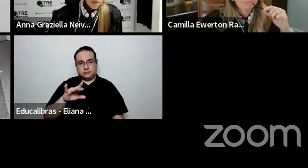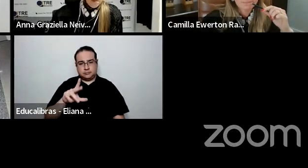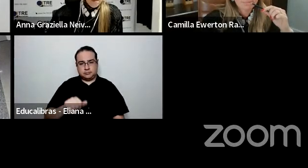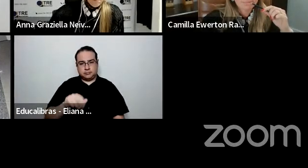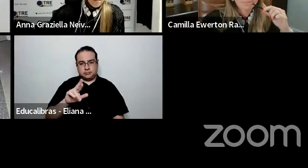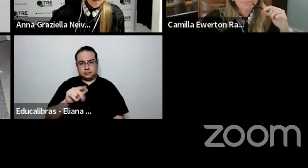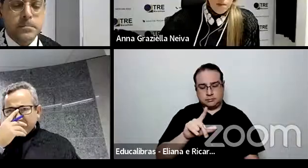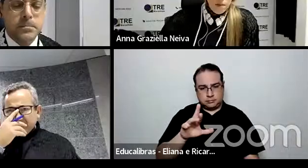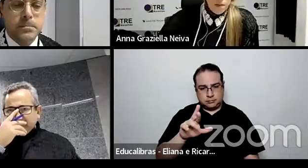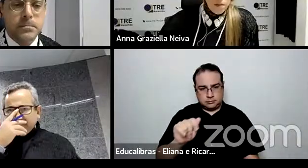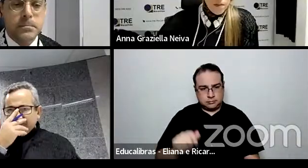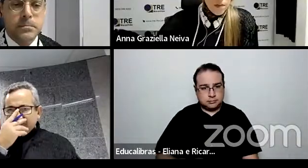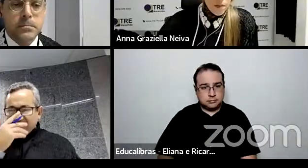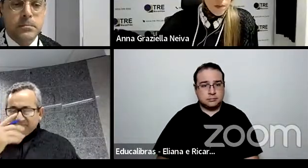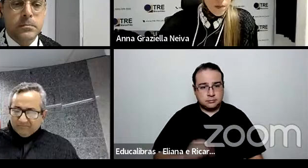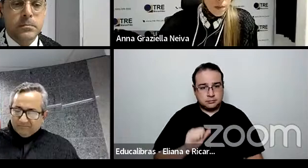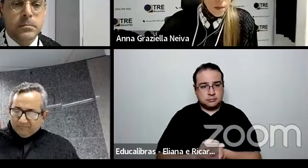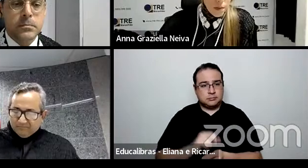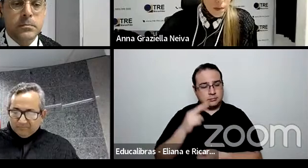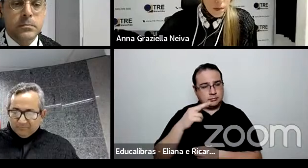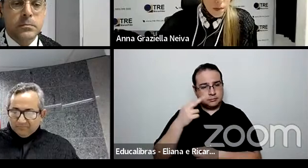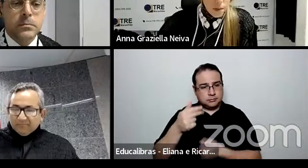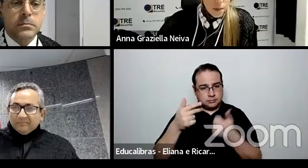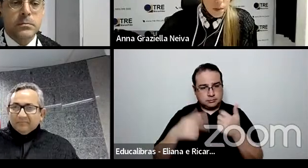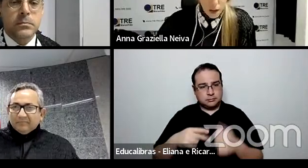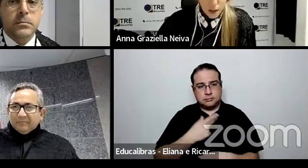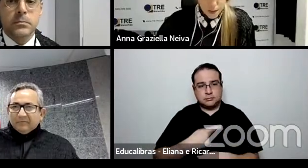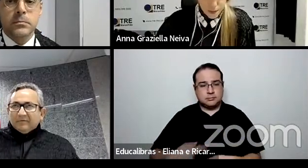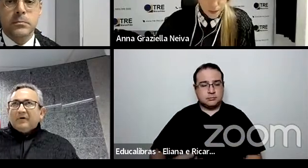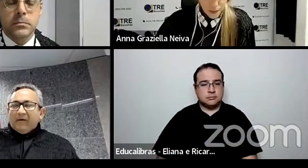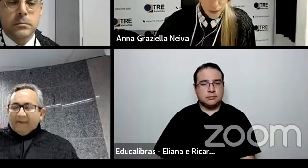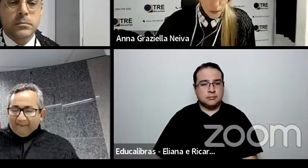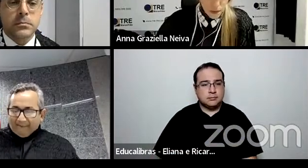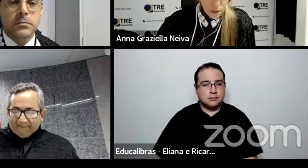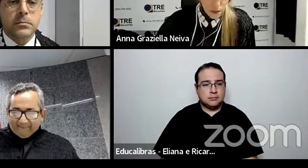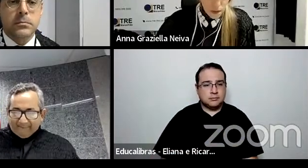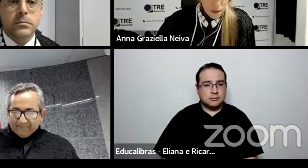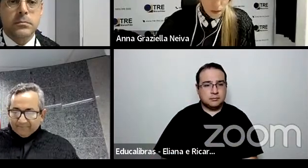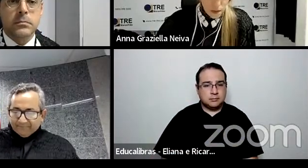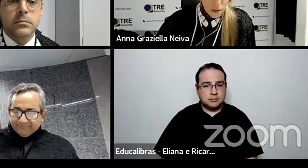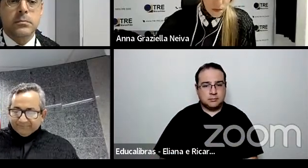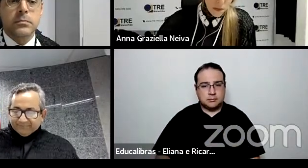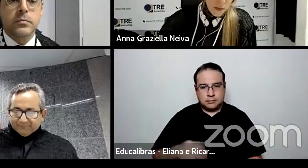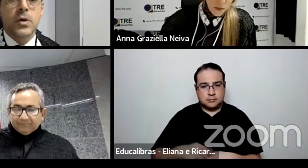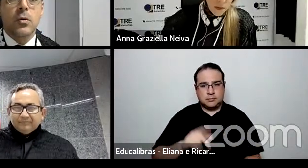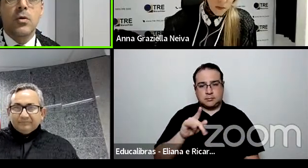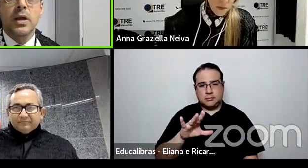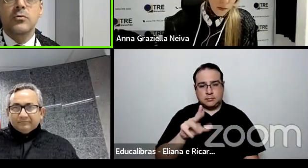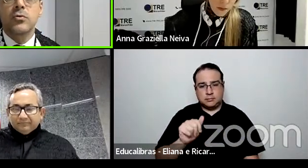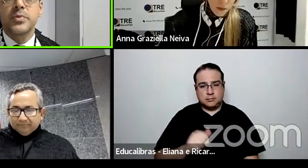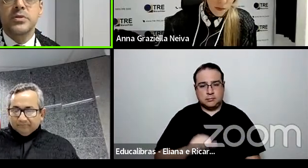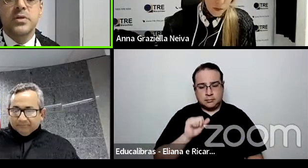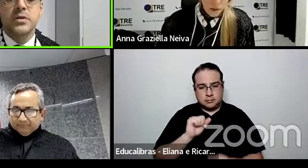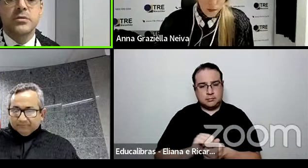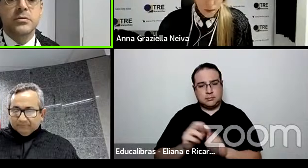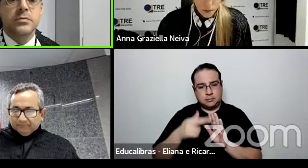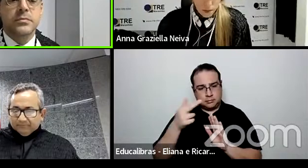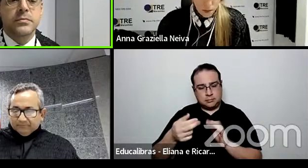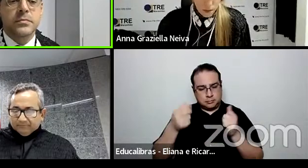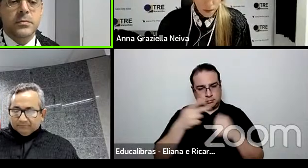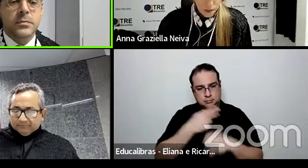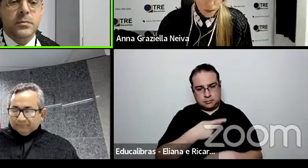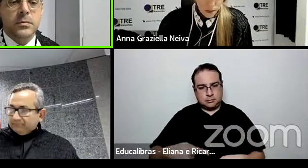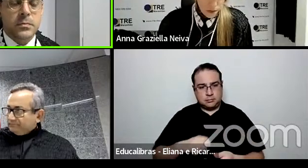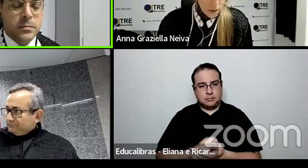Bezerra e com relatou a senhora Presidente o voto diz André Borja o relator